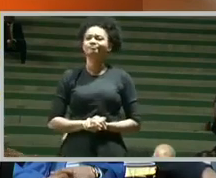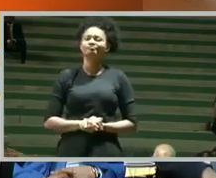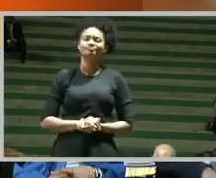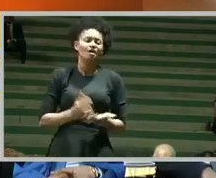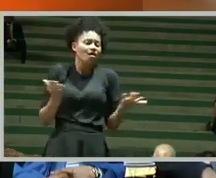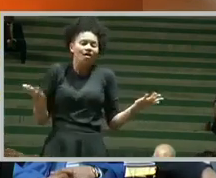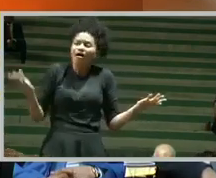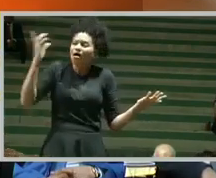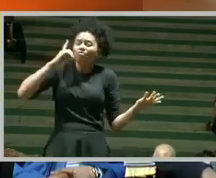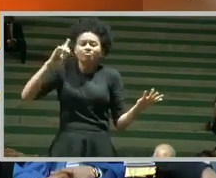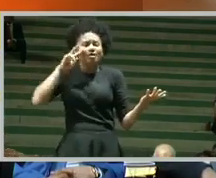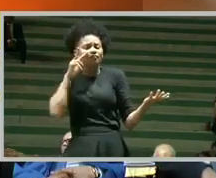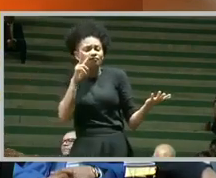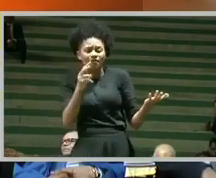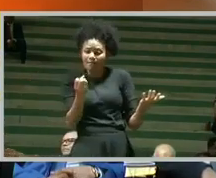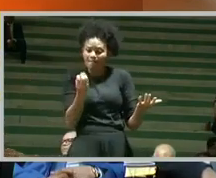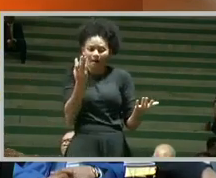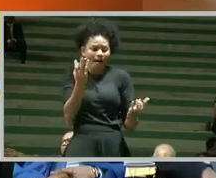E Deus vai criando.